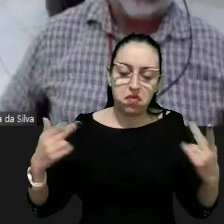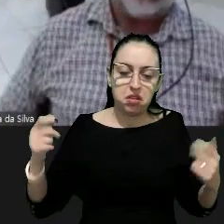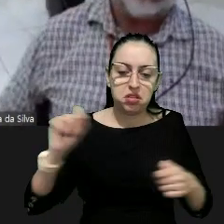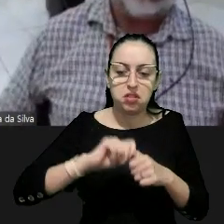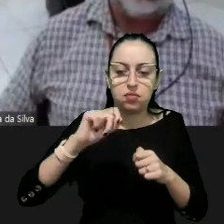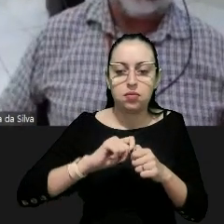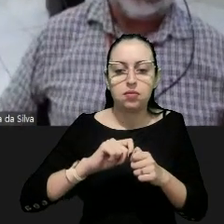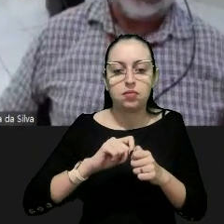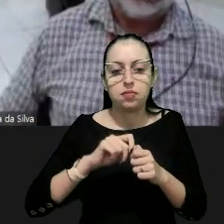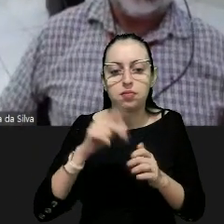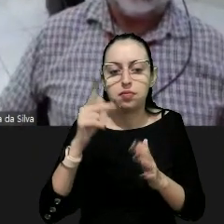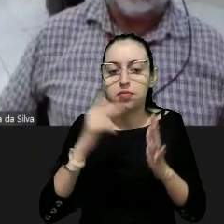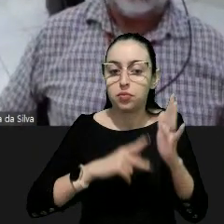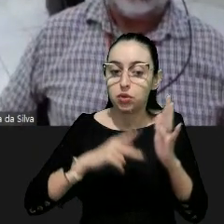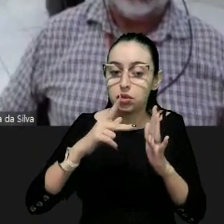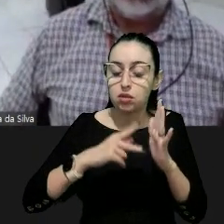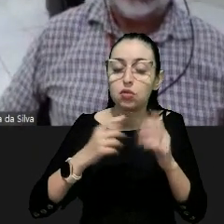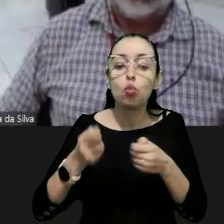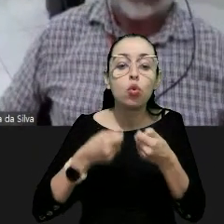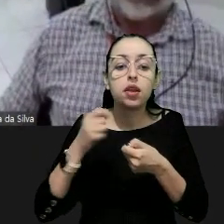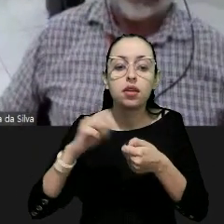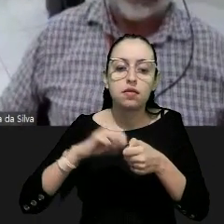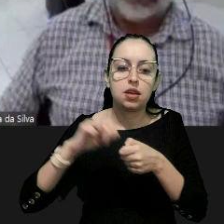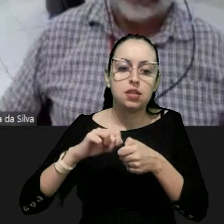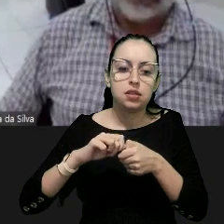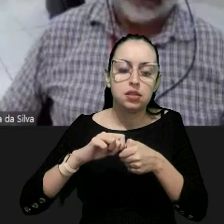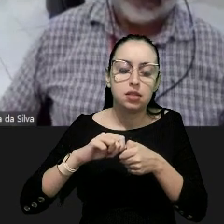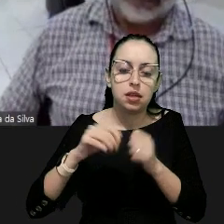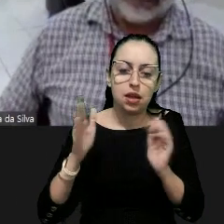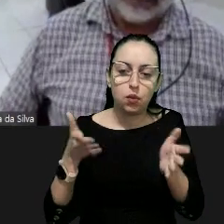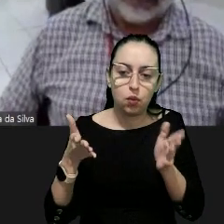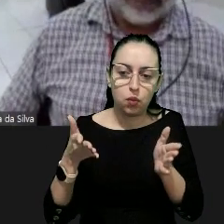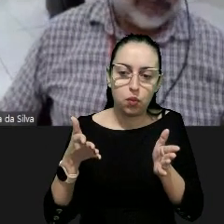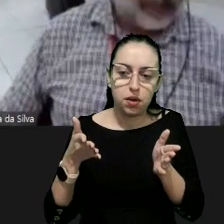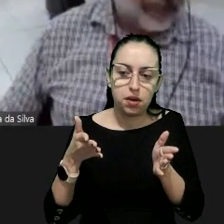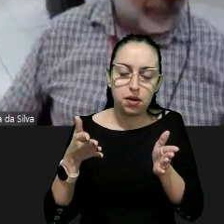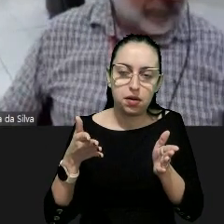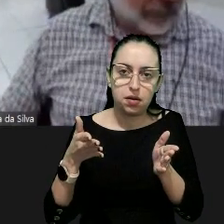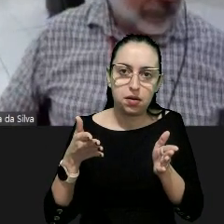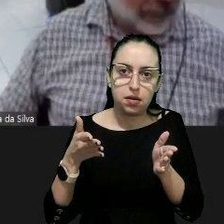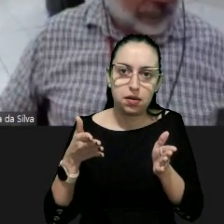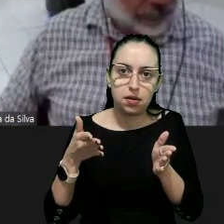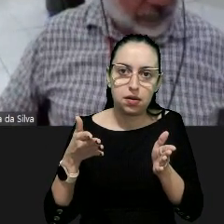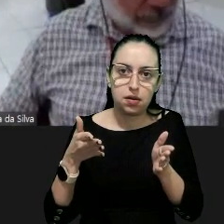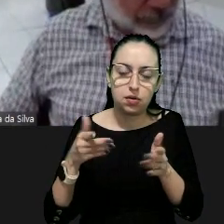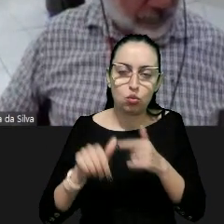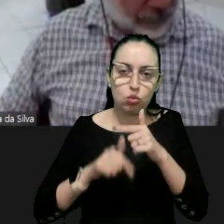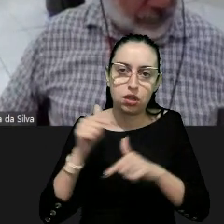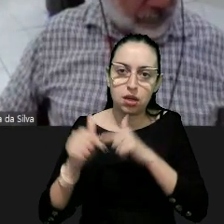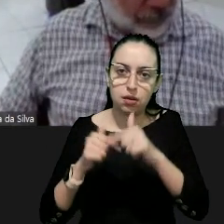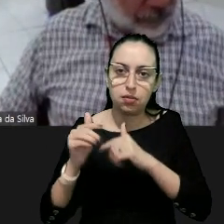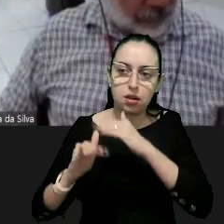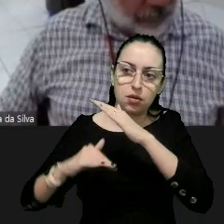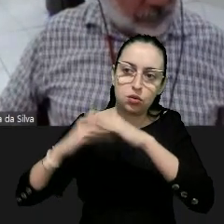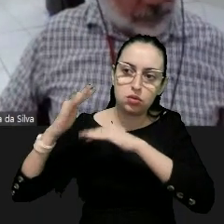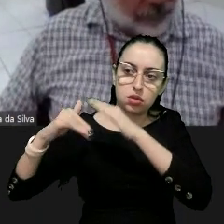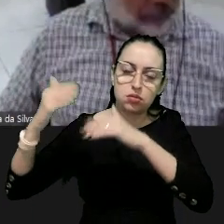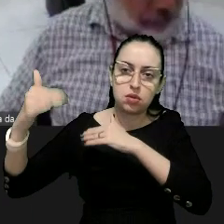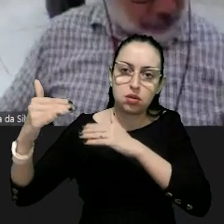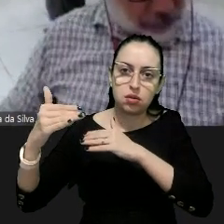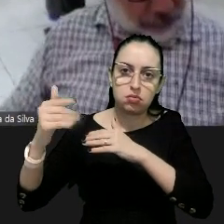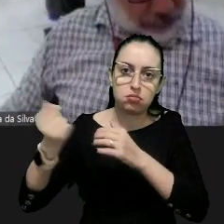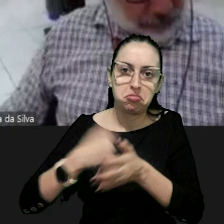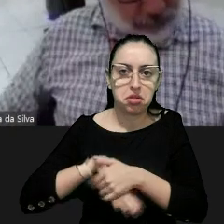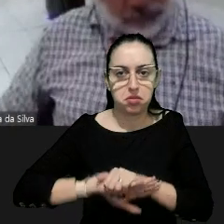para fazer outras coisas, planejando o que vai ser feito, o que já está se fazendo, né? Concomitantemente